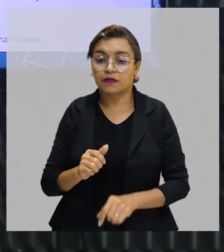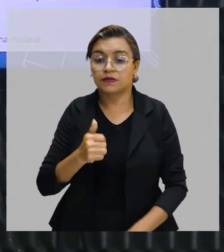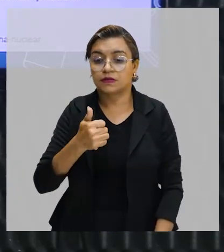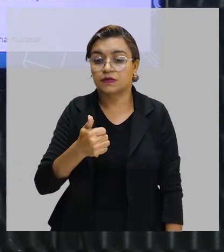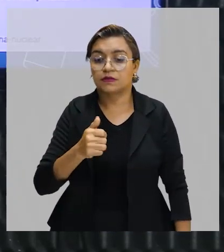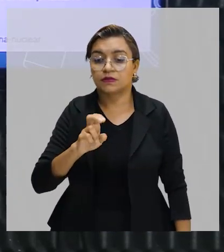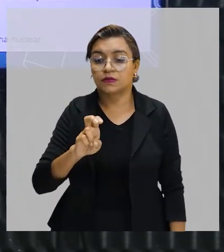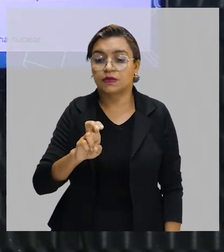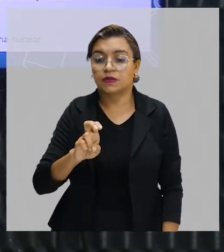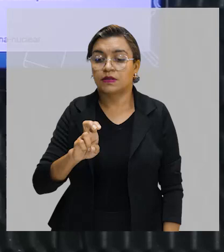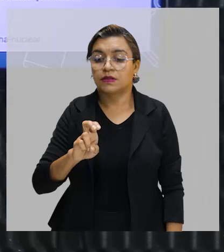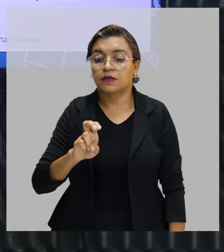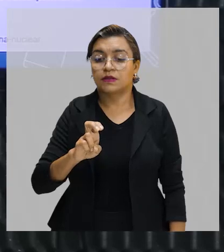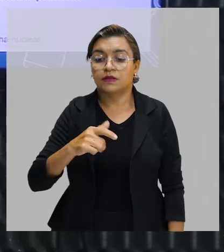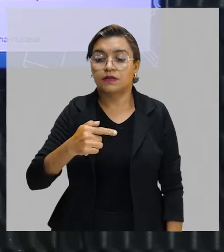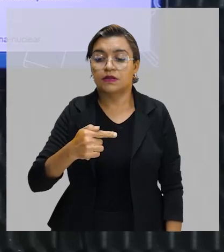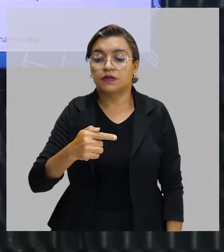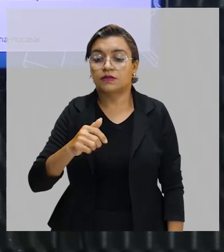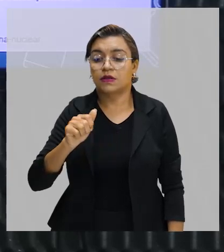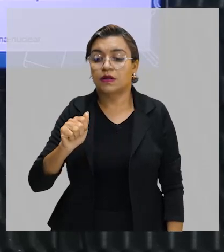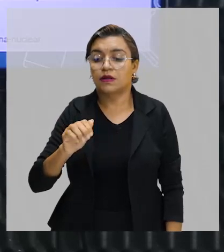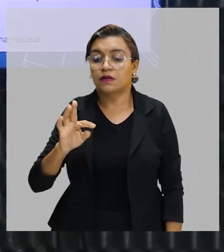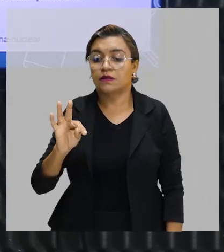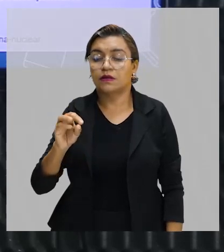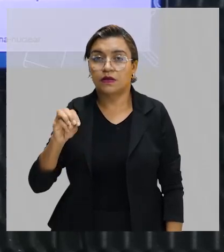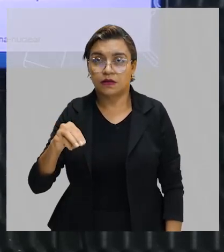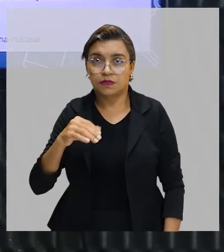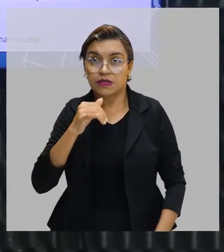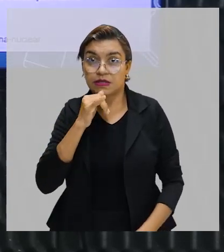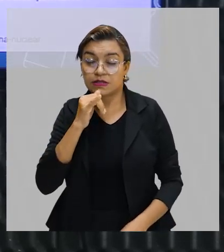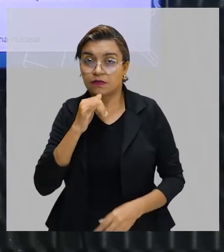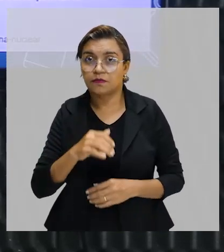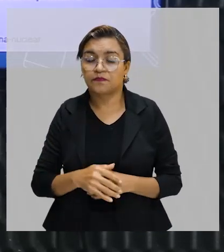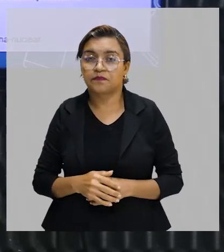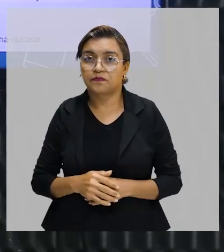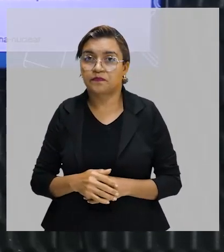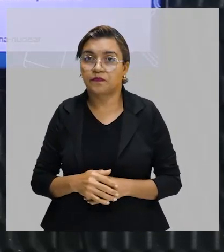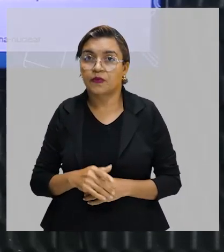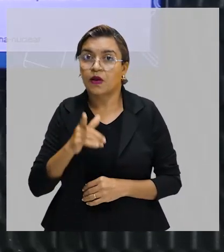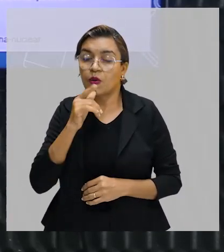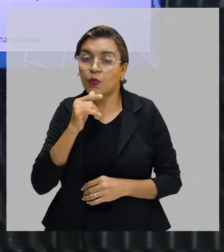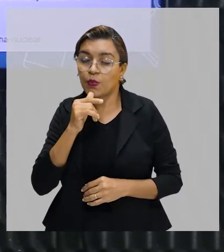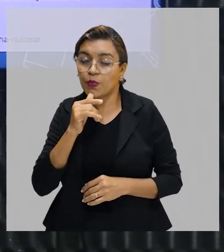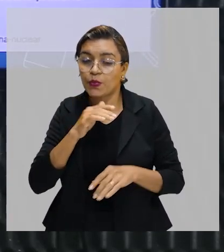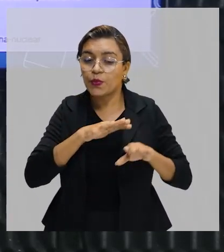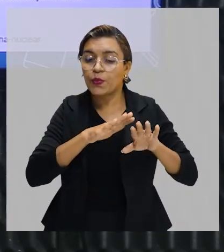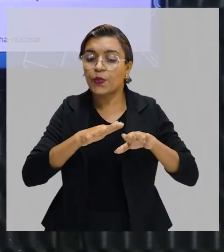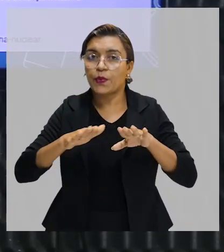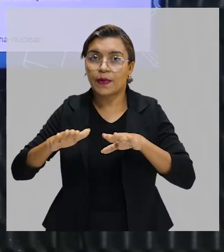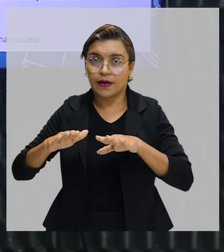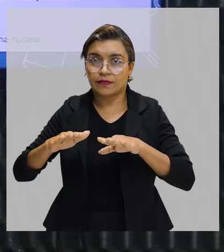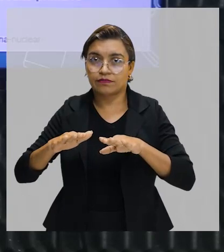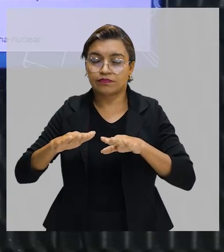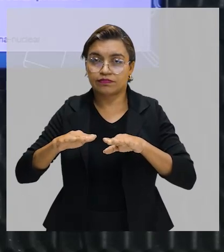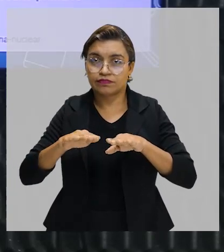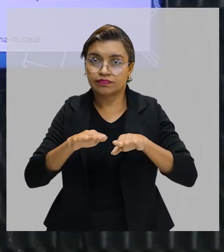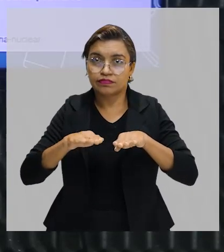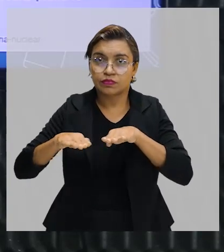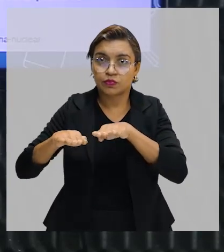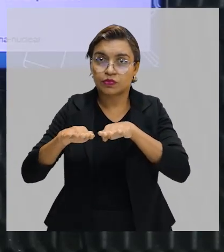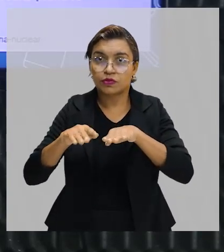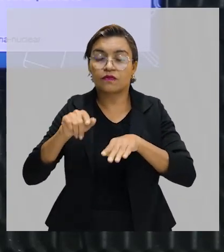ok? Só para ter ideia, aqui no nível do mar, onde a gente se sente confortável, nós estamos na pressão de 1 atm.